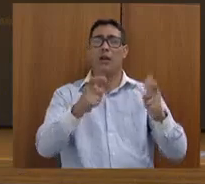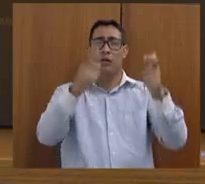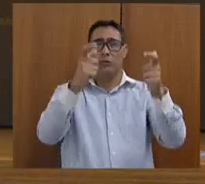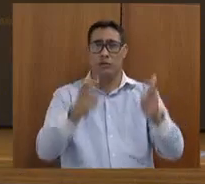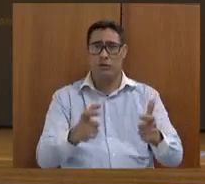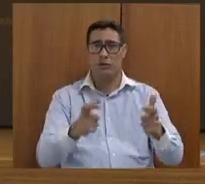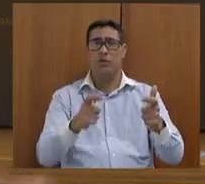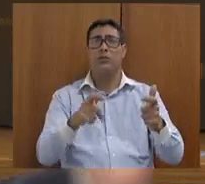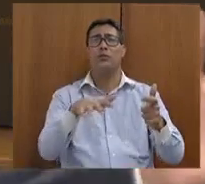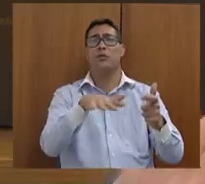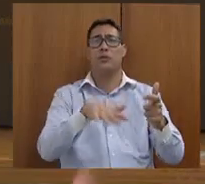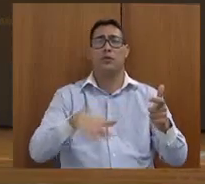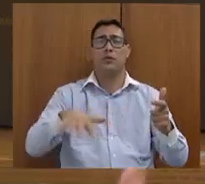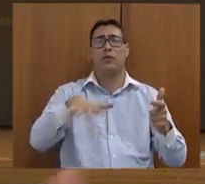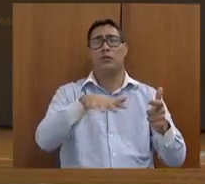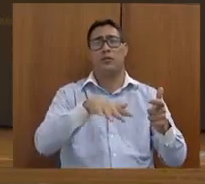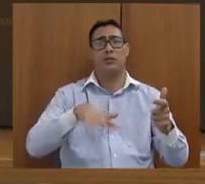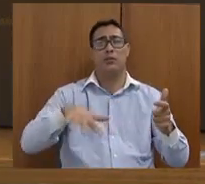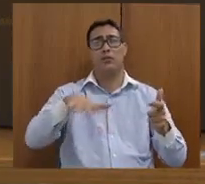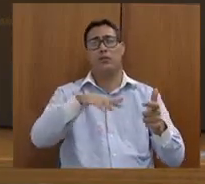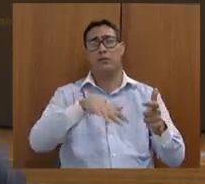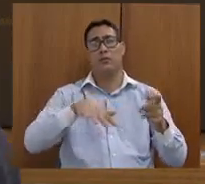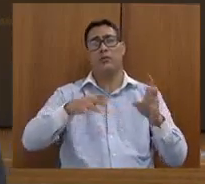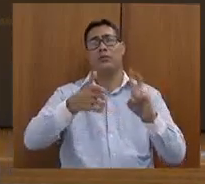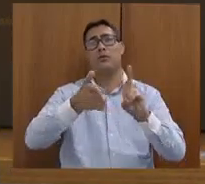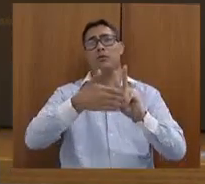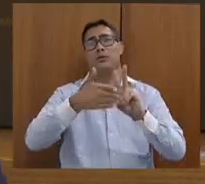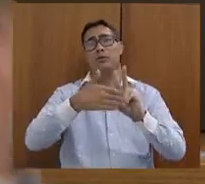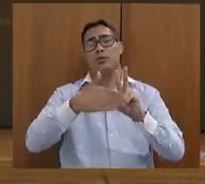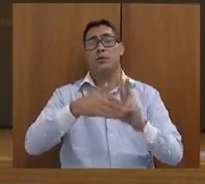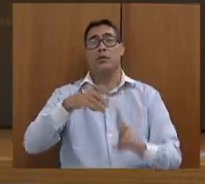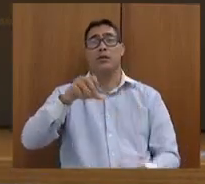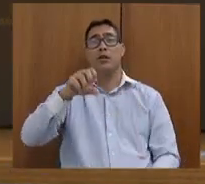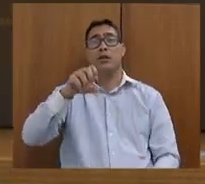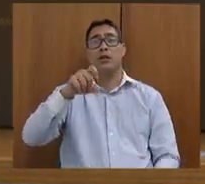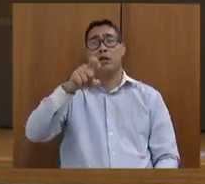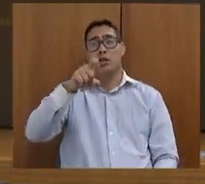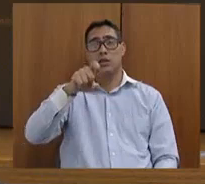de indígena xangriba